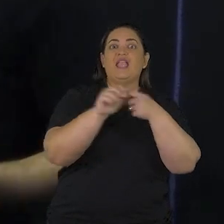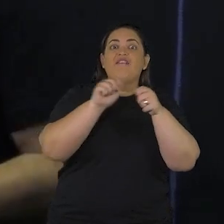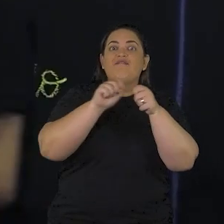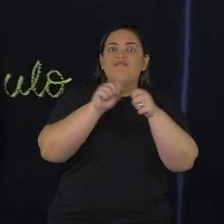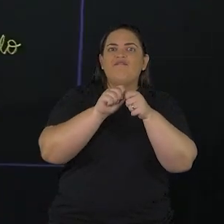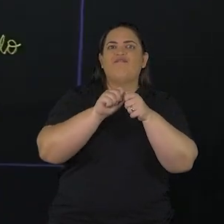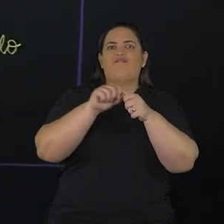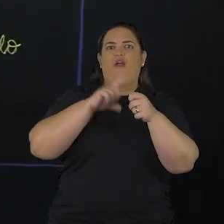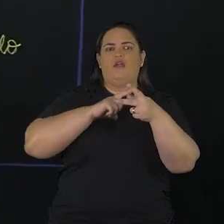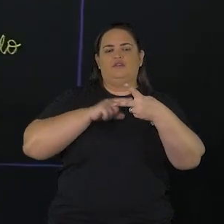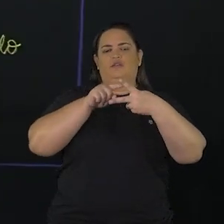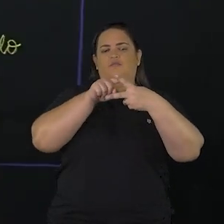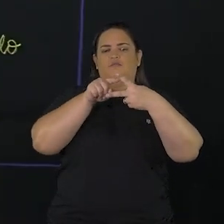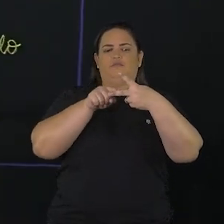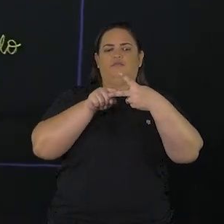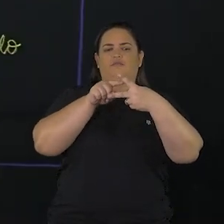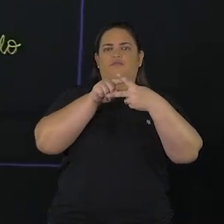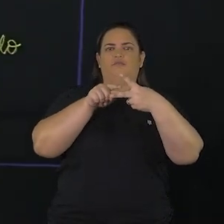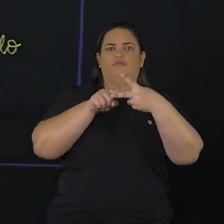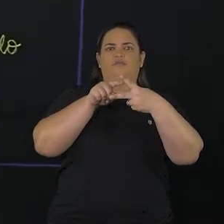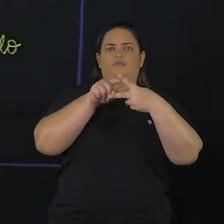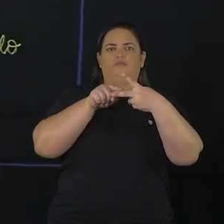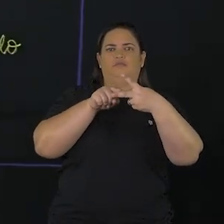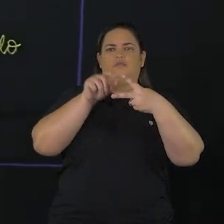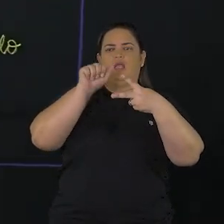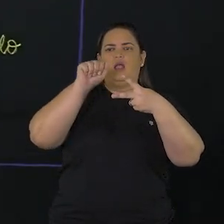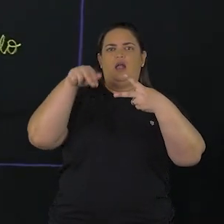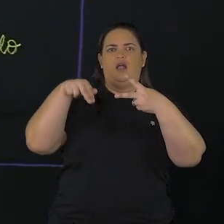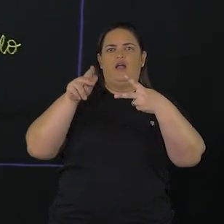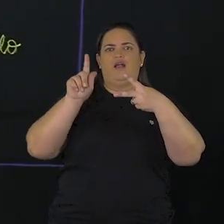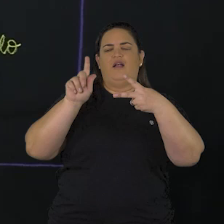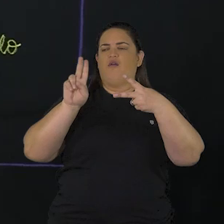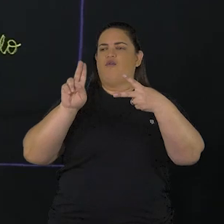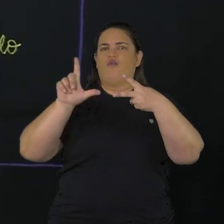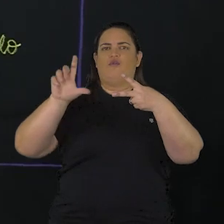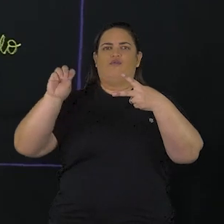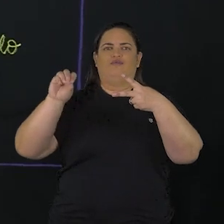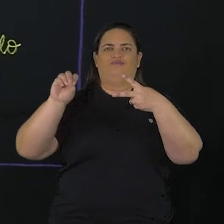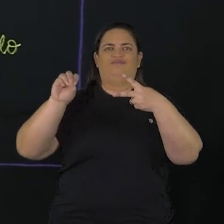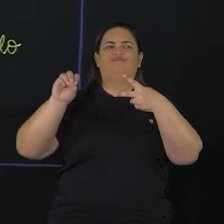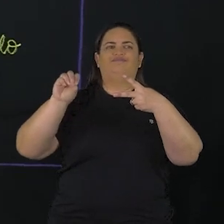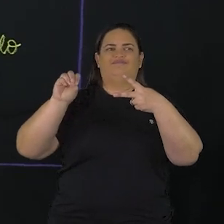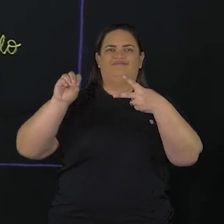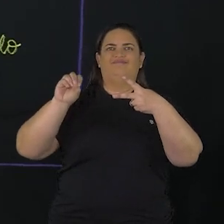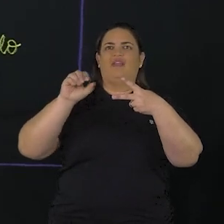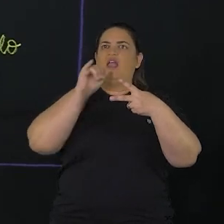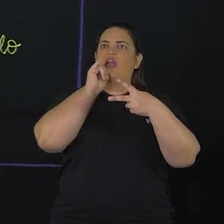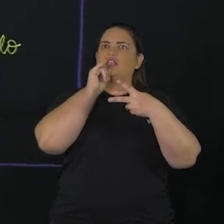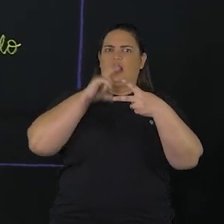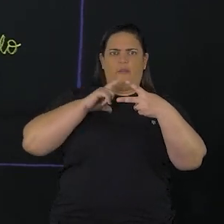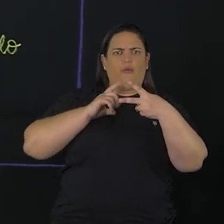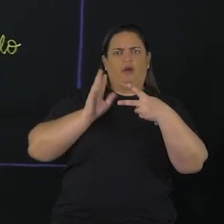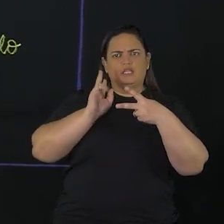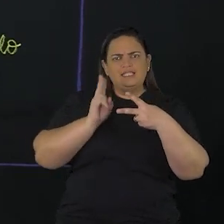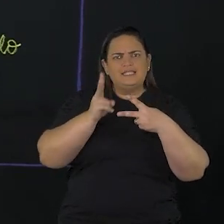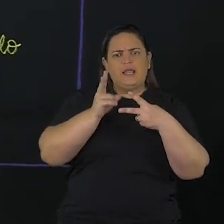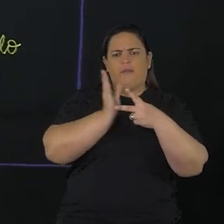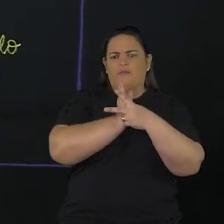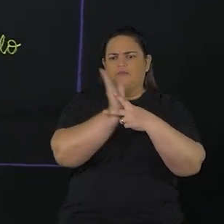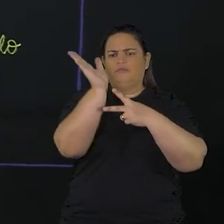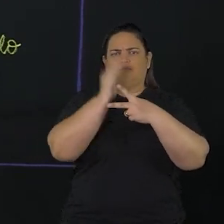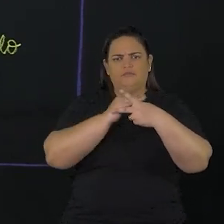Como assim? Se eu tenho aqui nesse caso do desenho, tá? Essas semirretas que formam essa abertura, elas